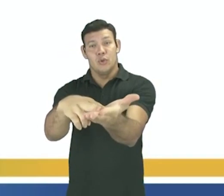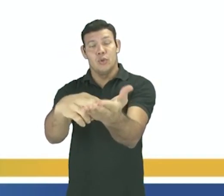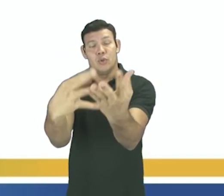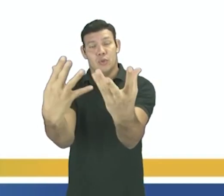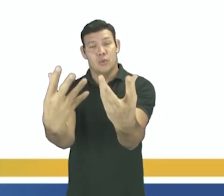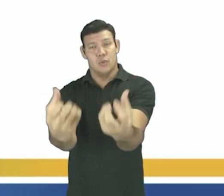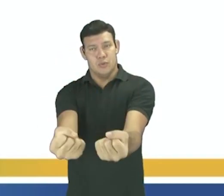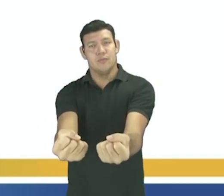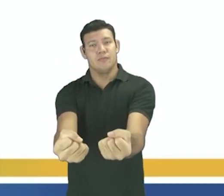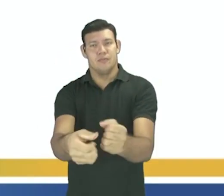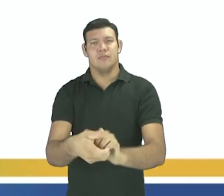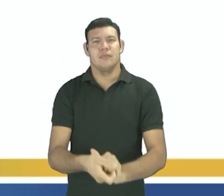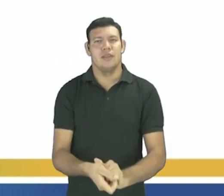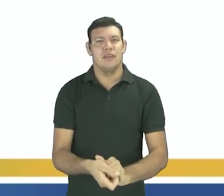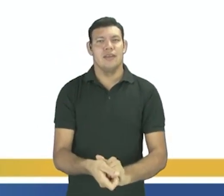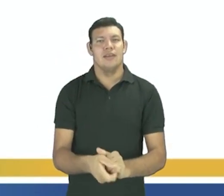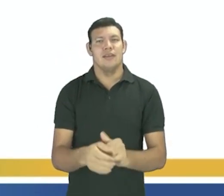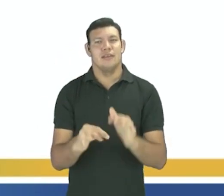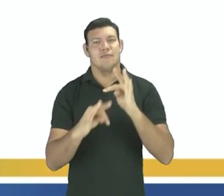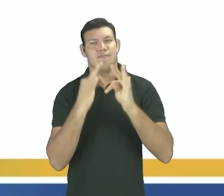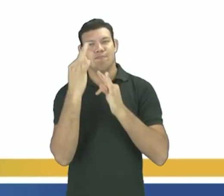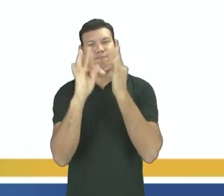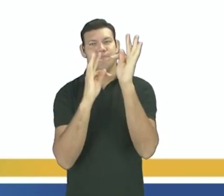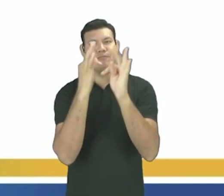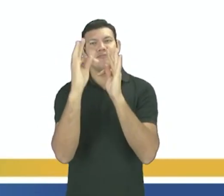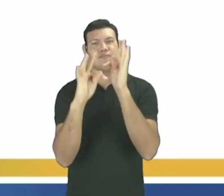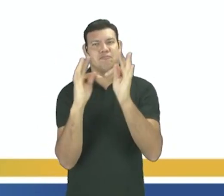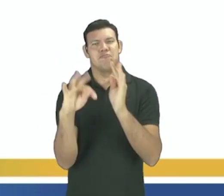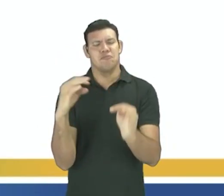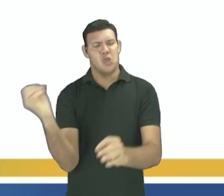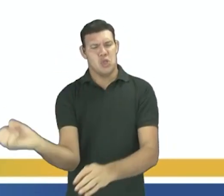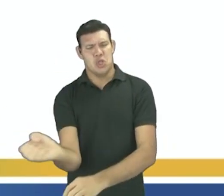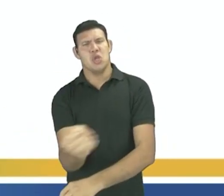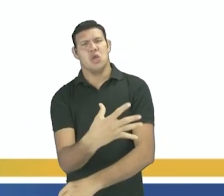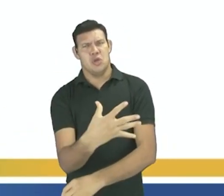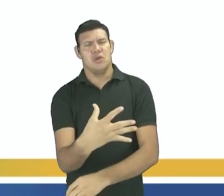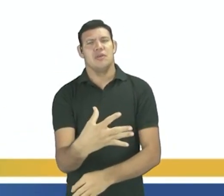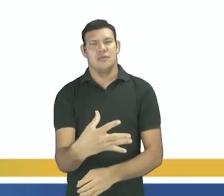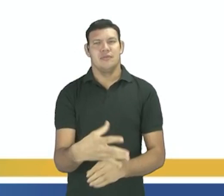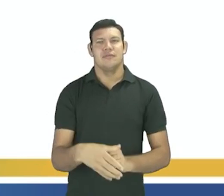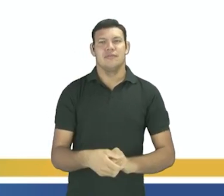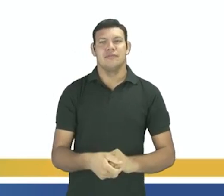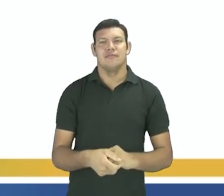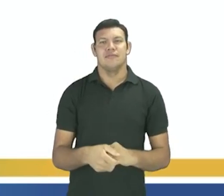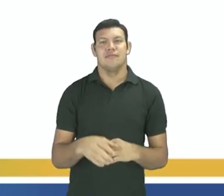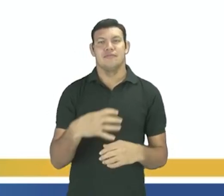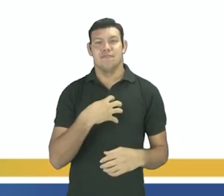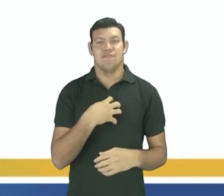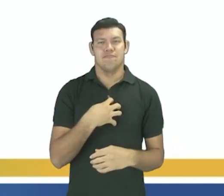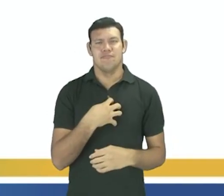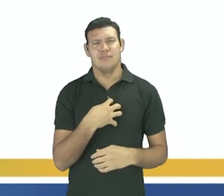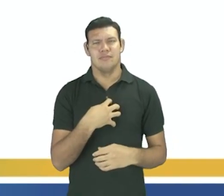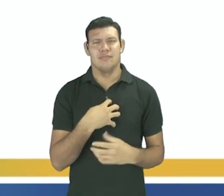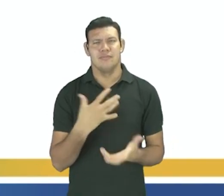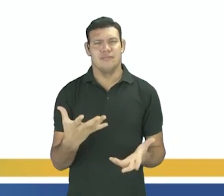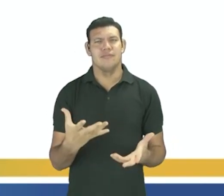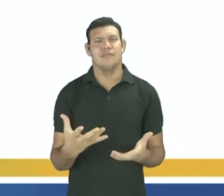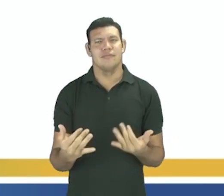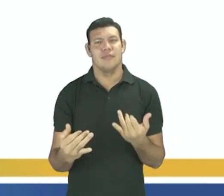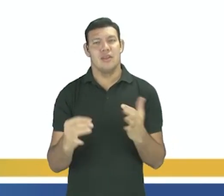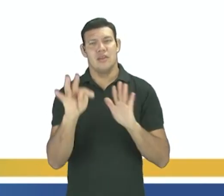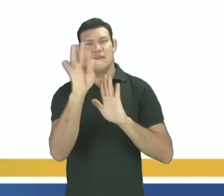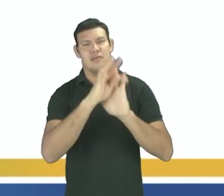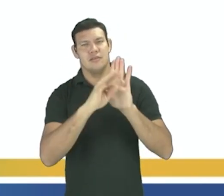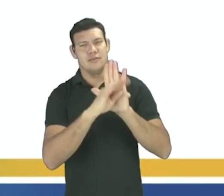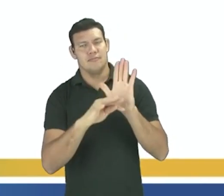foi ganhando um novo formato, né? E hoje nós conhecemos esse tipo de texto, essa modalidade de texto, que transmite informação